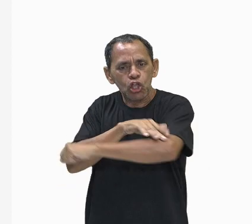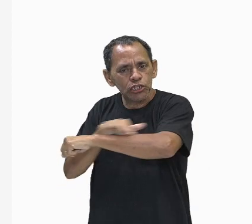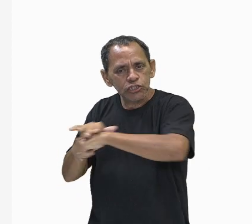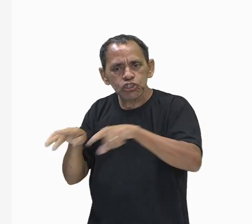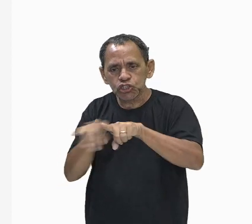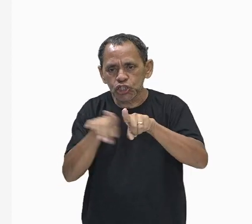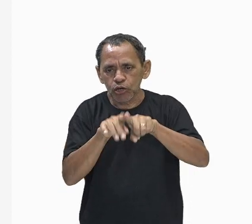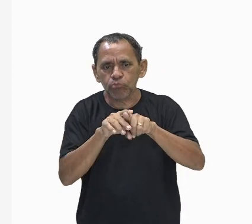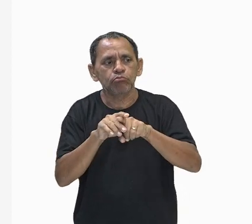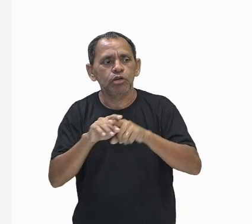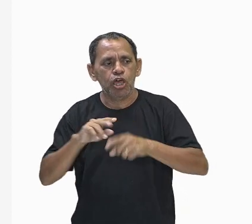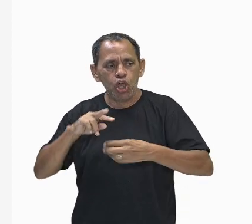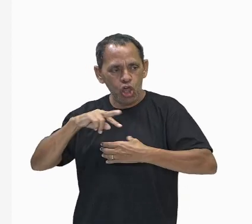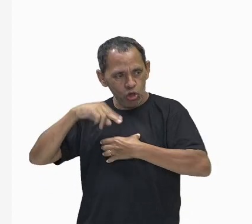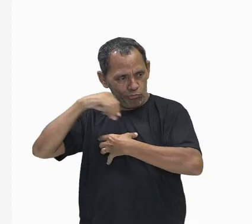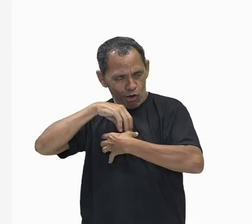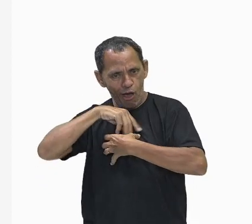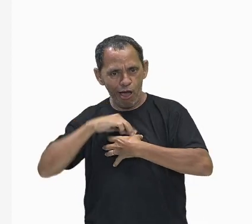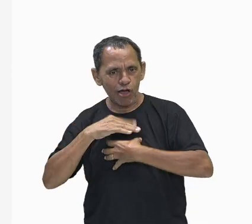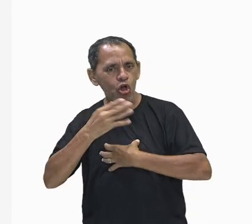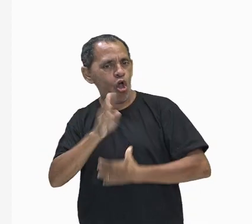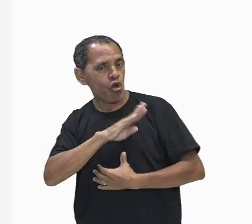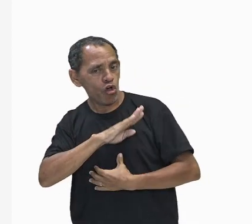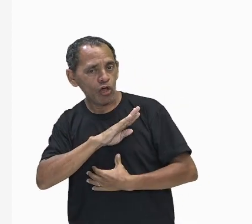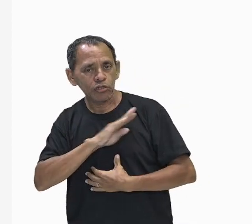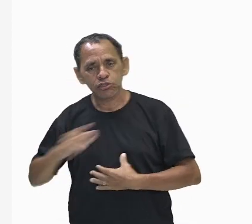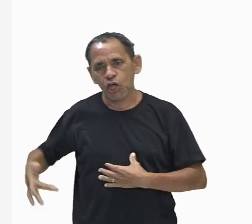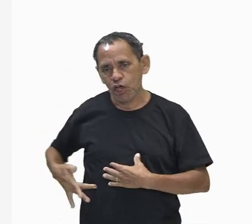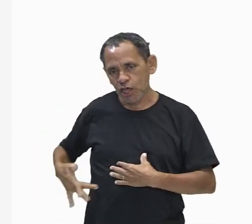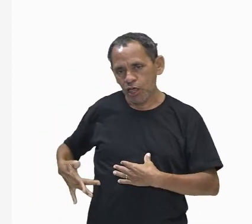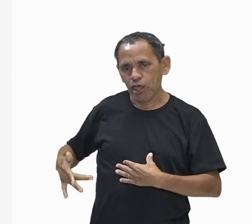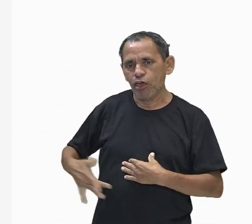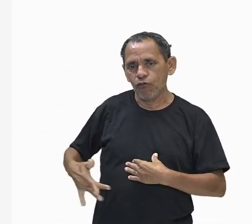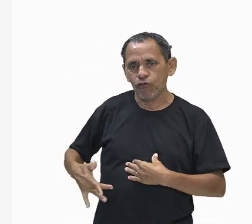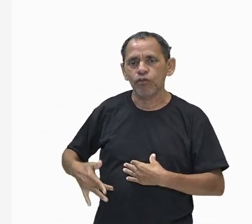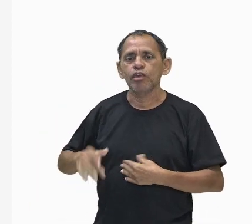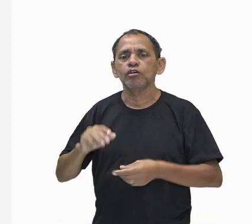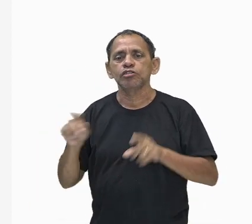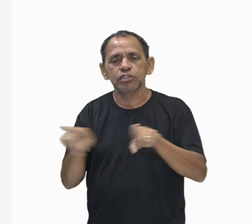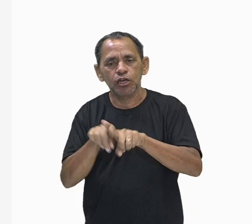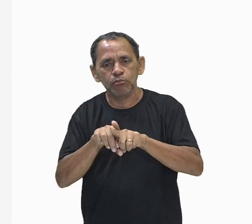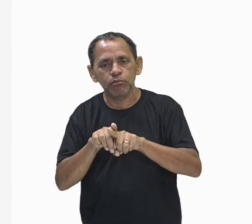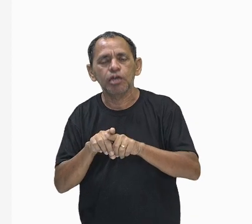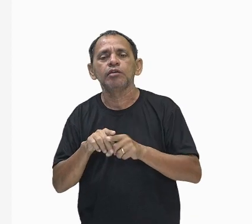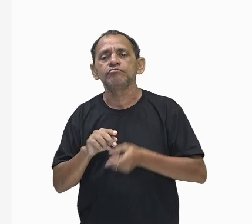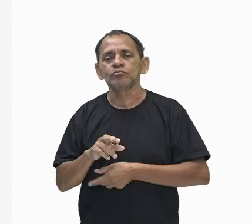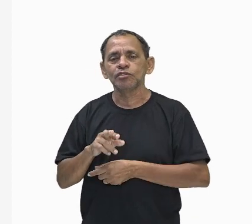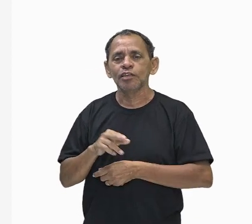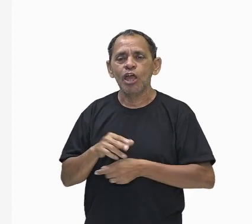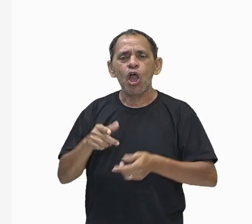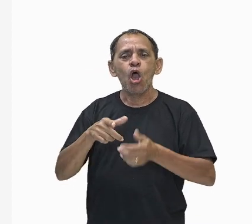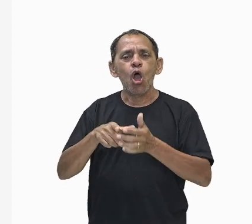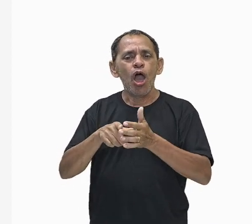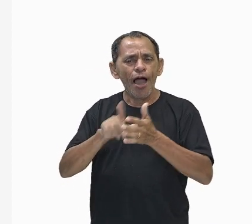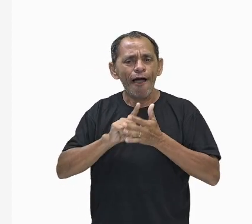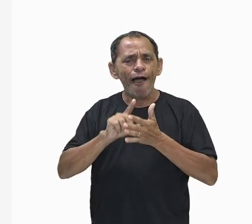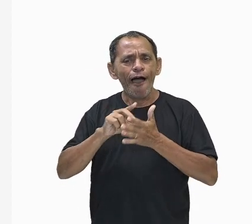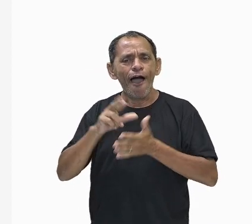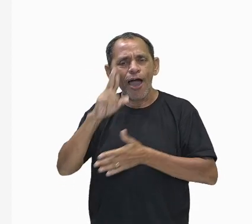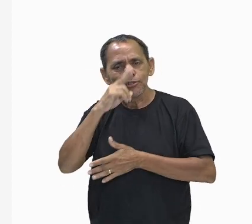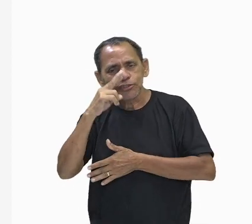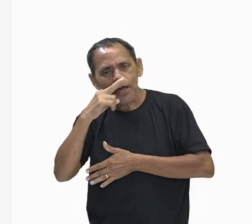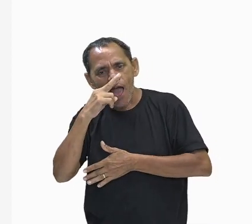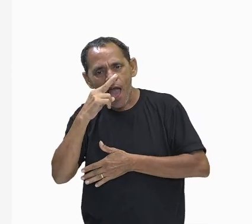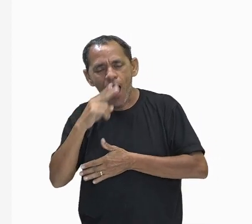para transplante, como coração, rim, fígado, e como você viu aí no rato anterior, também